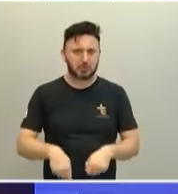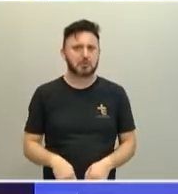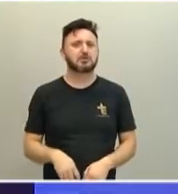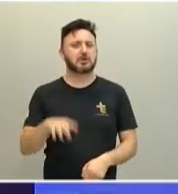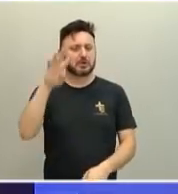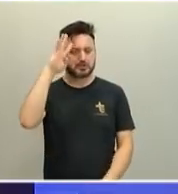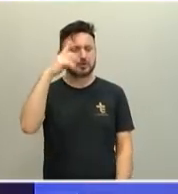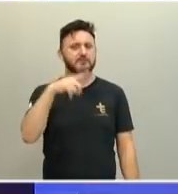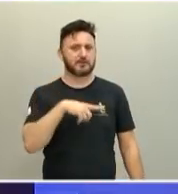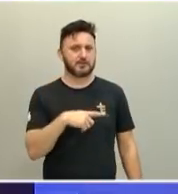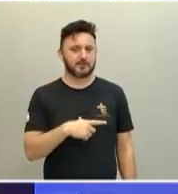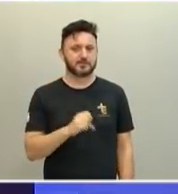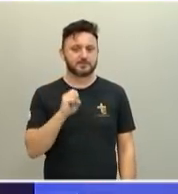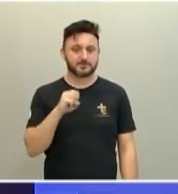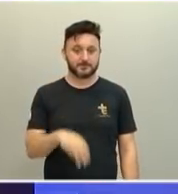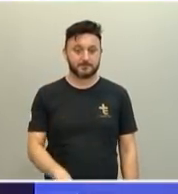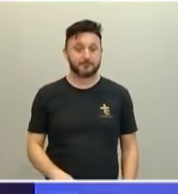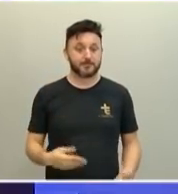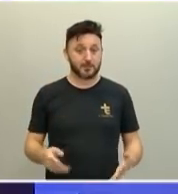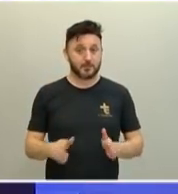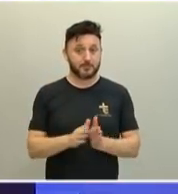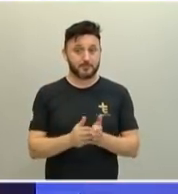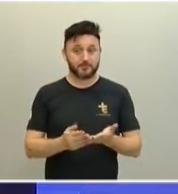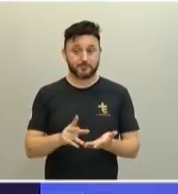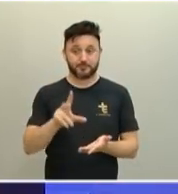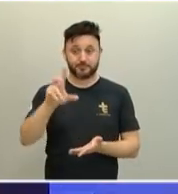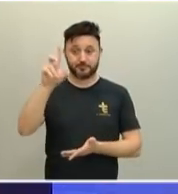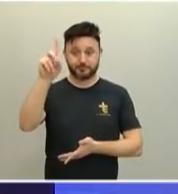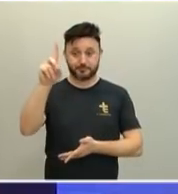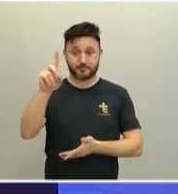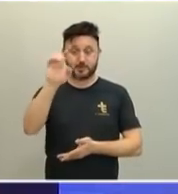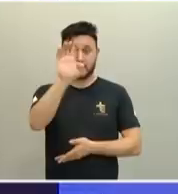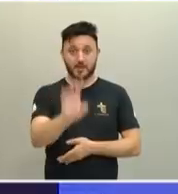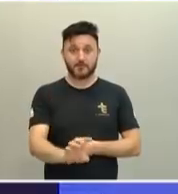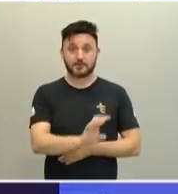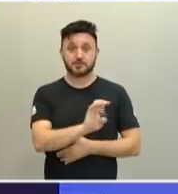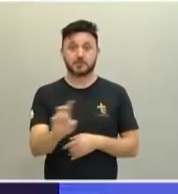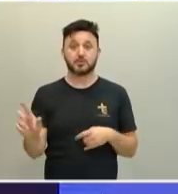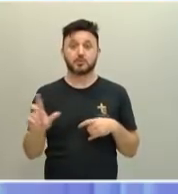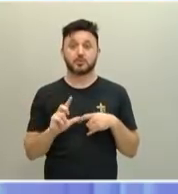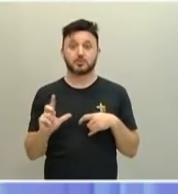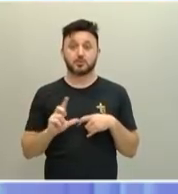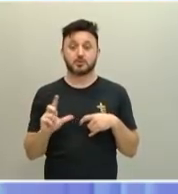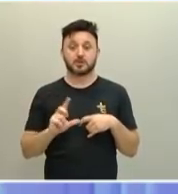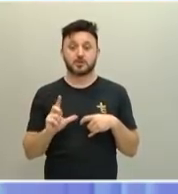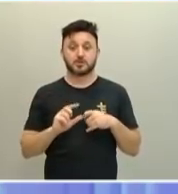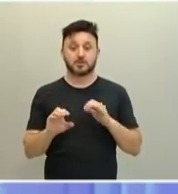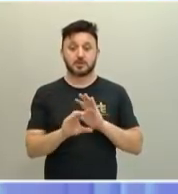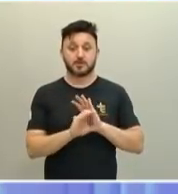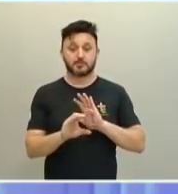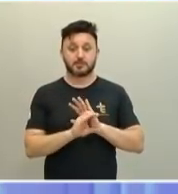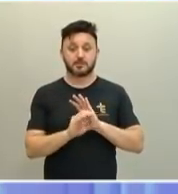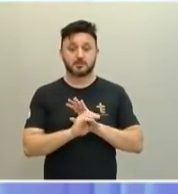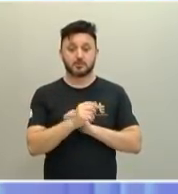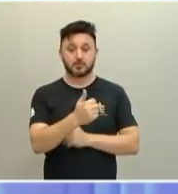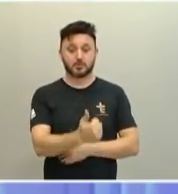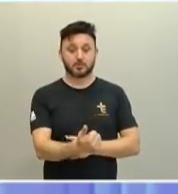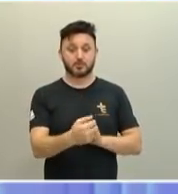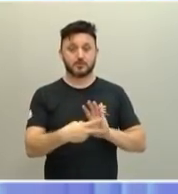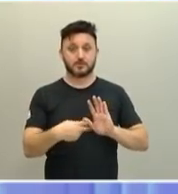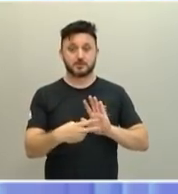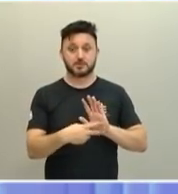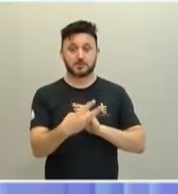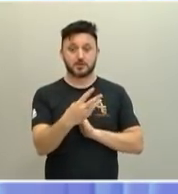insolucionável, impossível. Então a palavra de Deus, o Evangelho de São Lucas, no capítulo 1, versículo